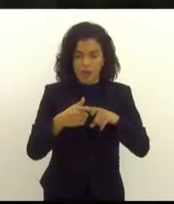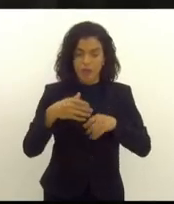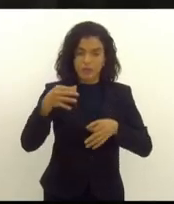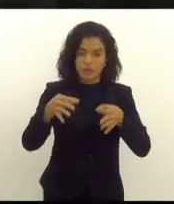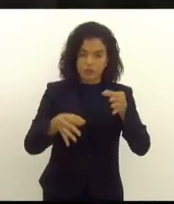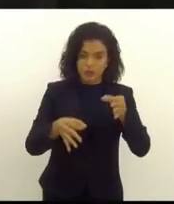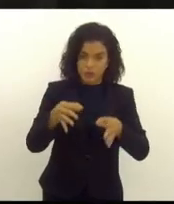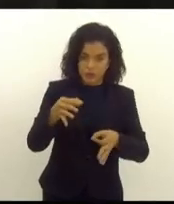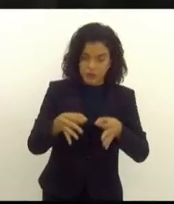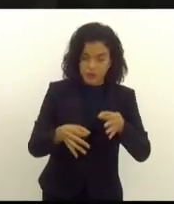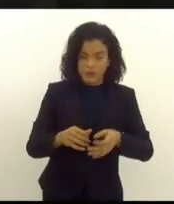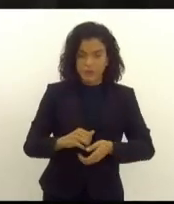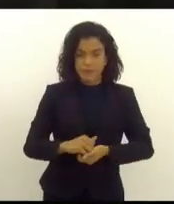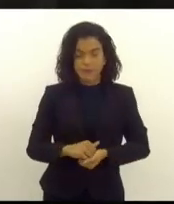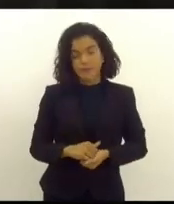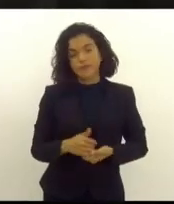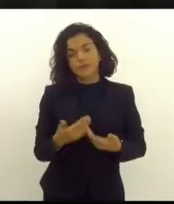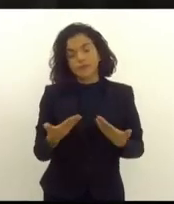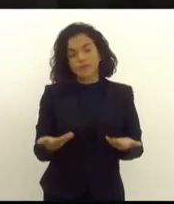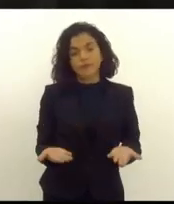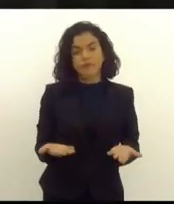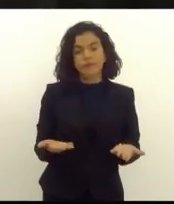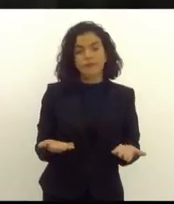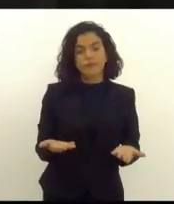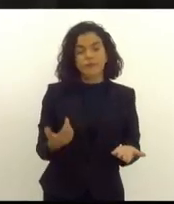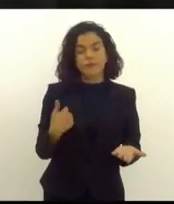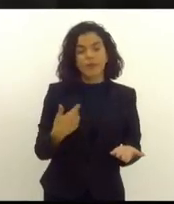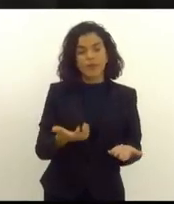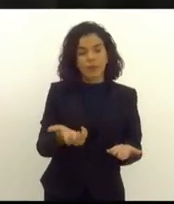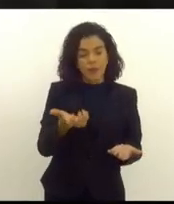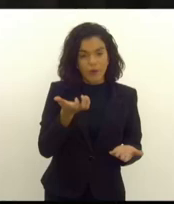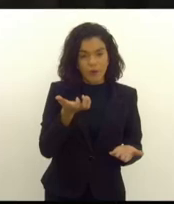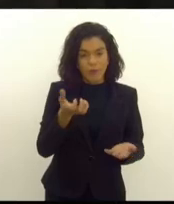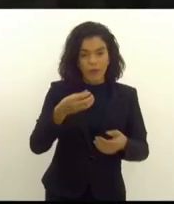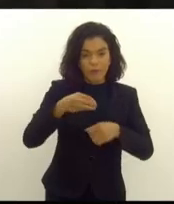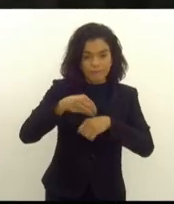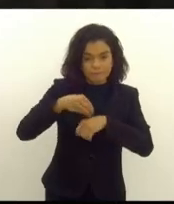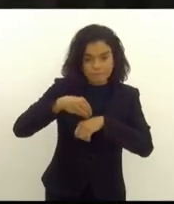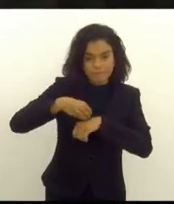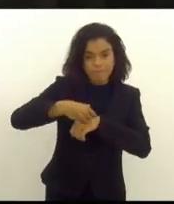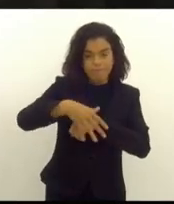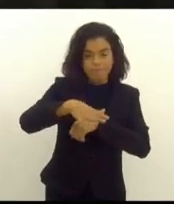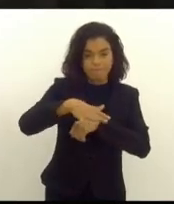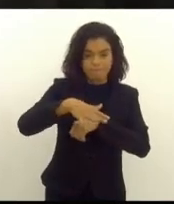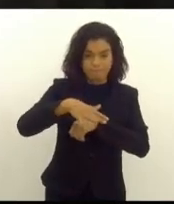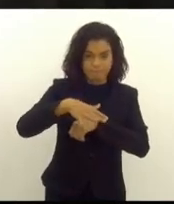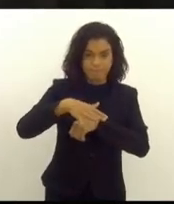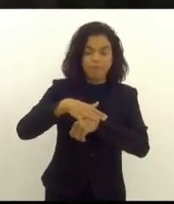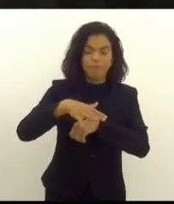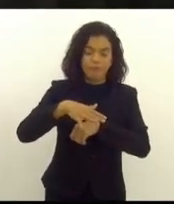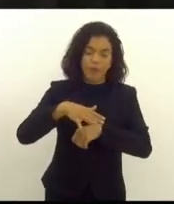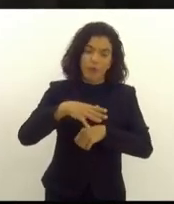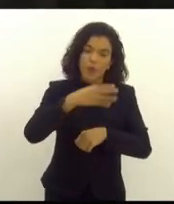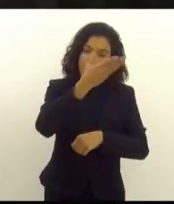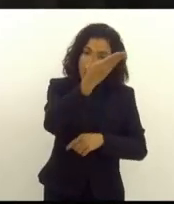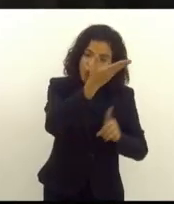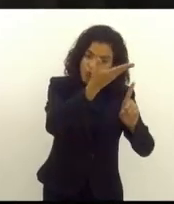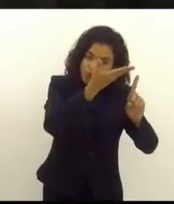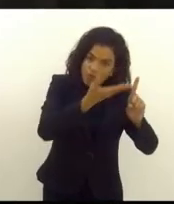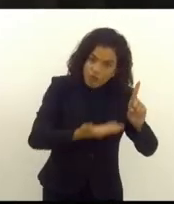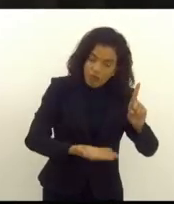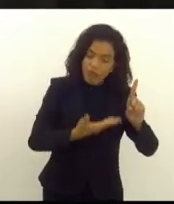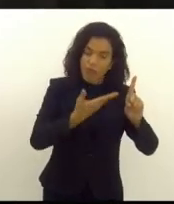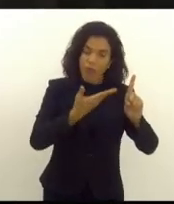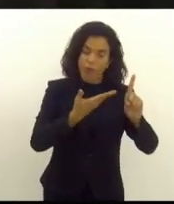juristas Então queria deixar a mensagem para o Nobre colega